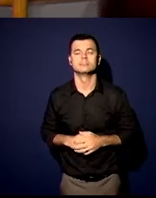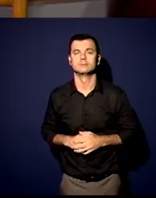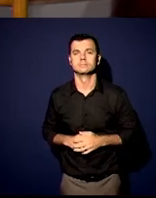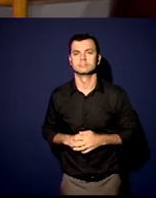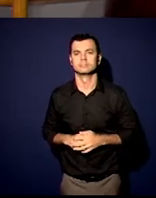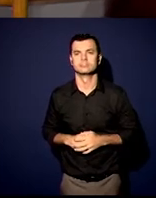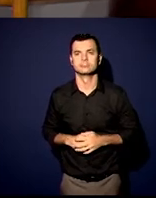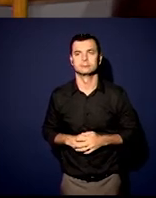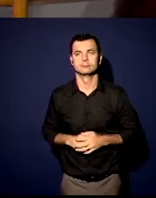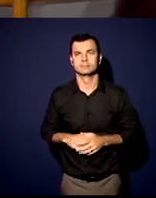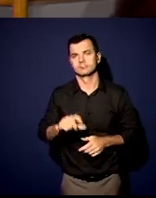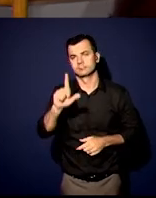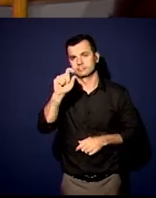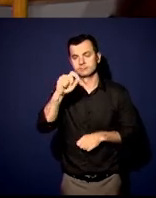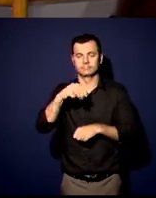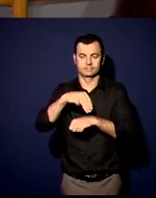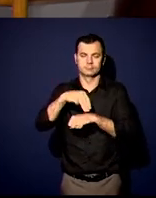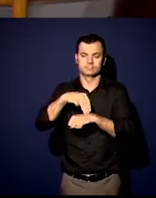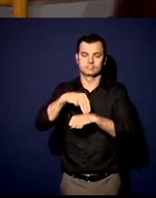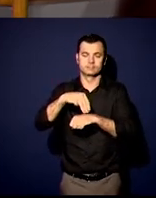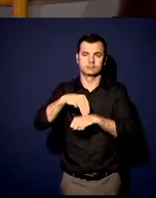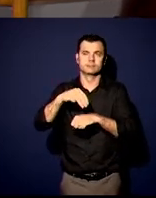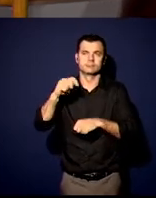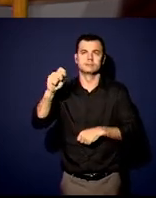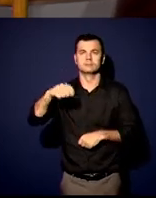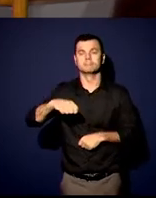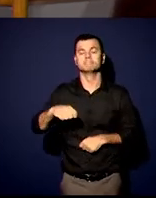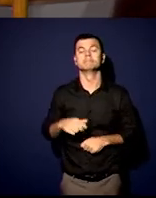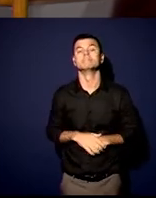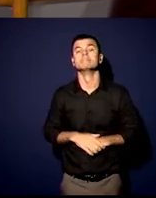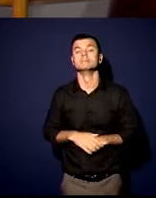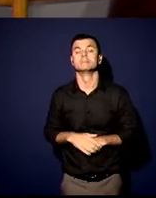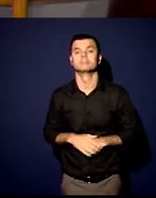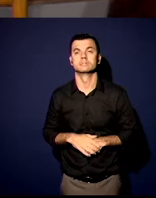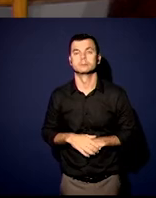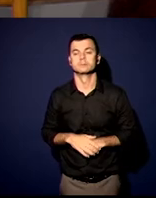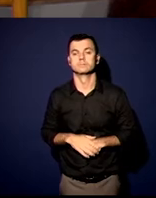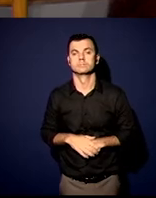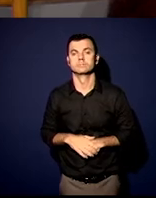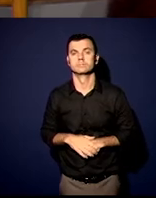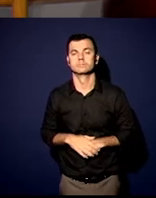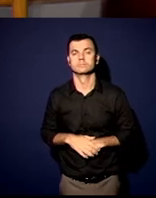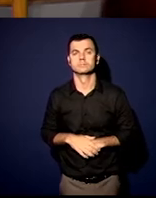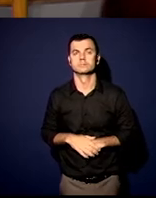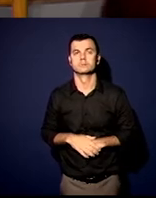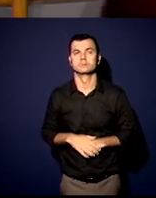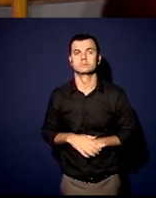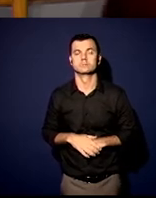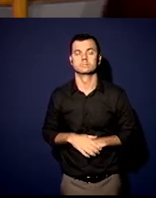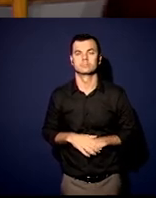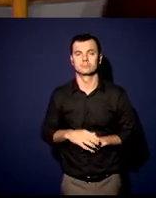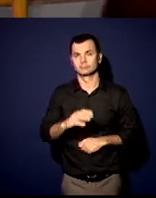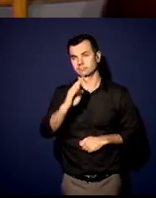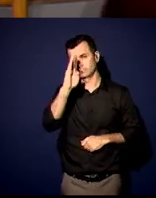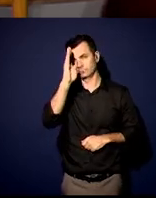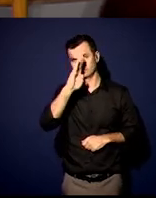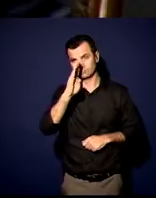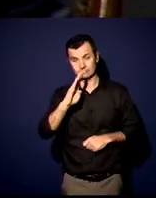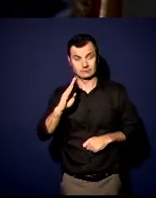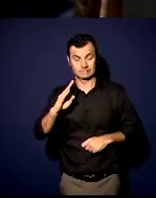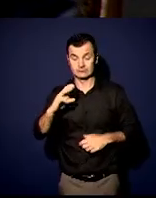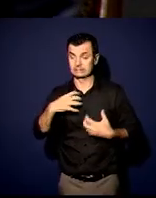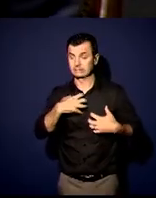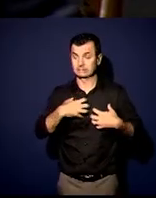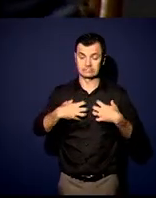10 minutos dá para bom passou por um teste de estresse democrático muito